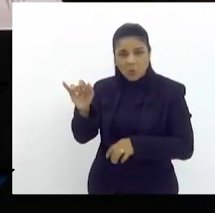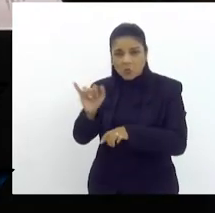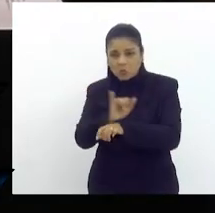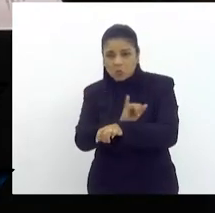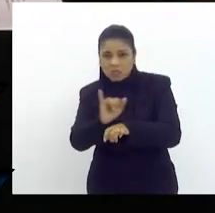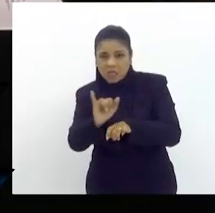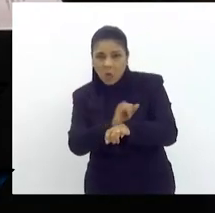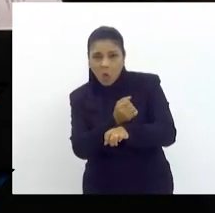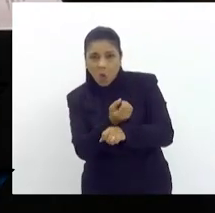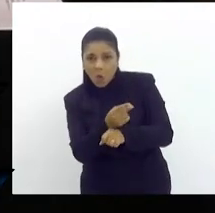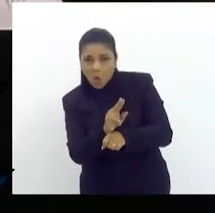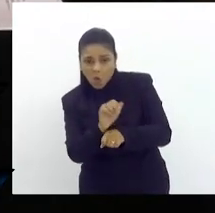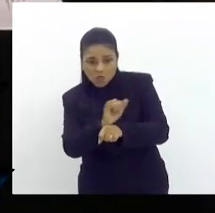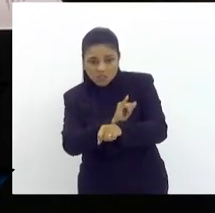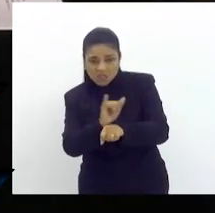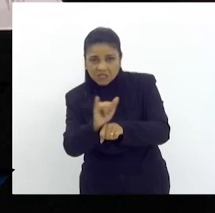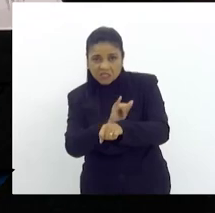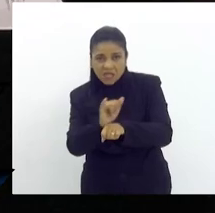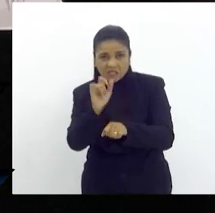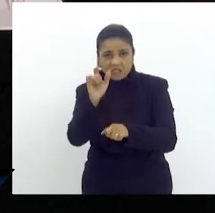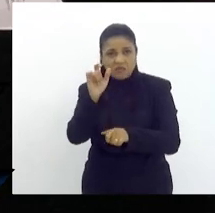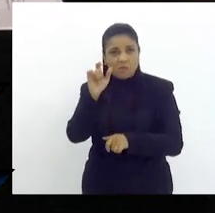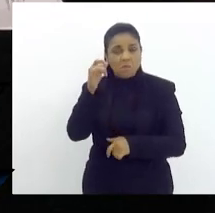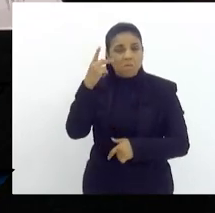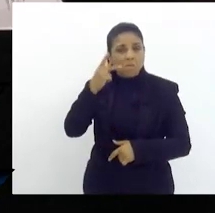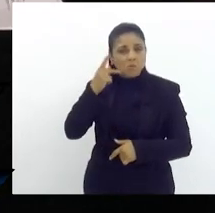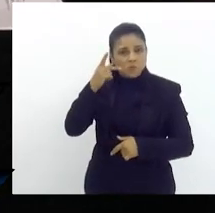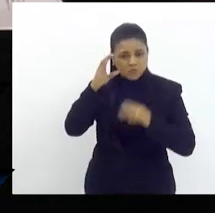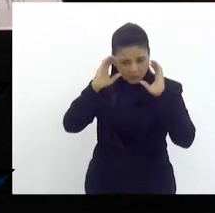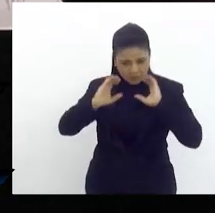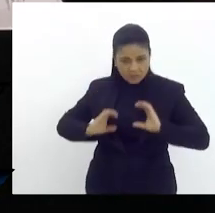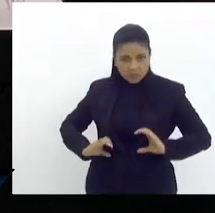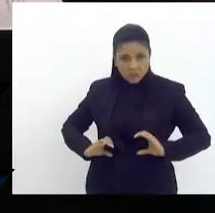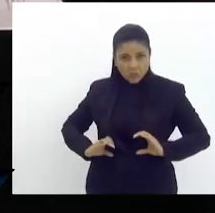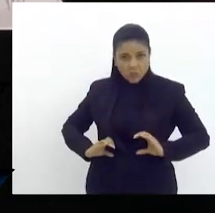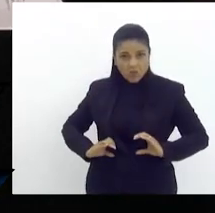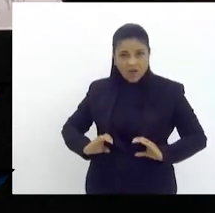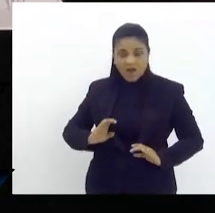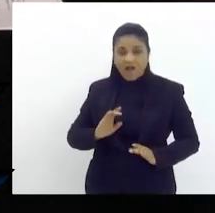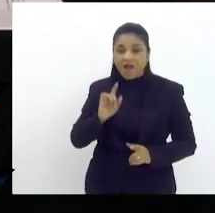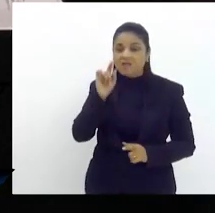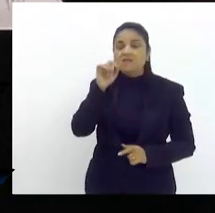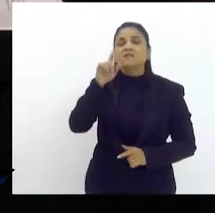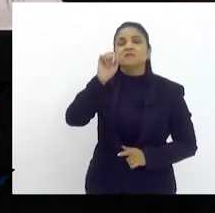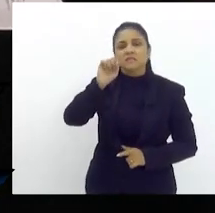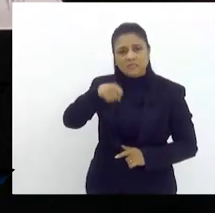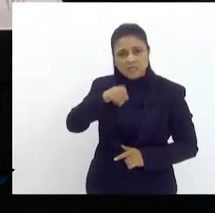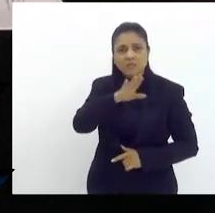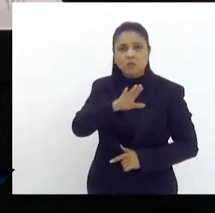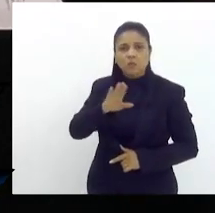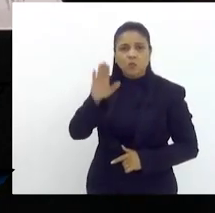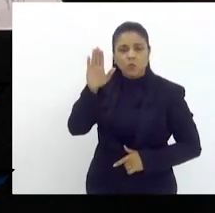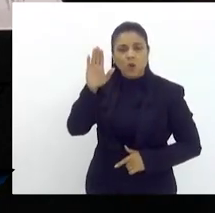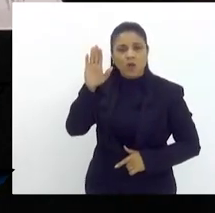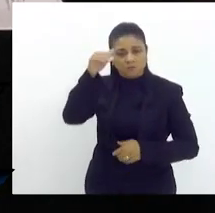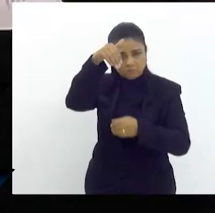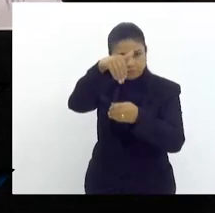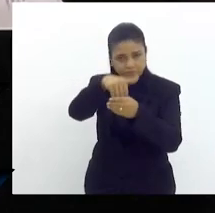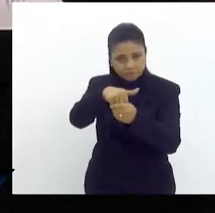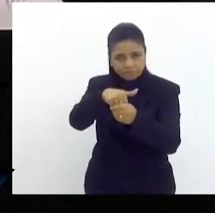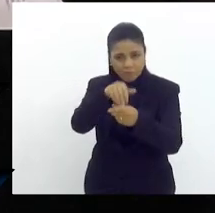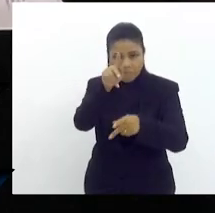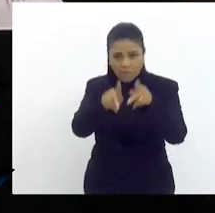política dos cidadãos cabendo ao eleitor brasileiro esta análise